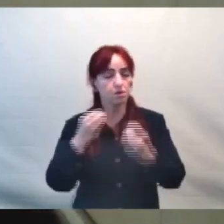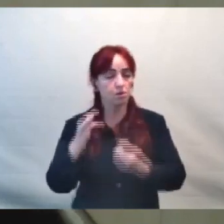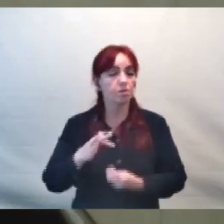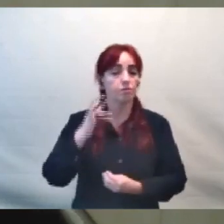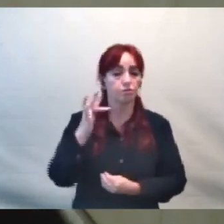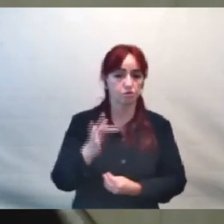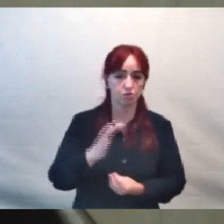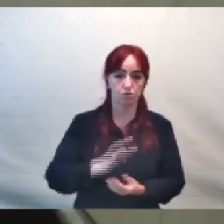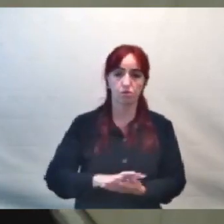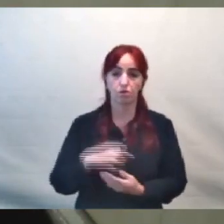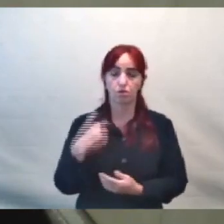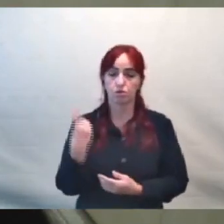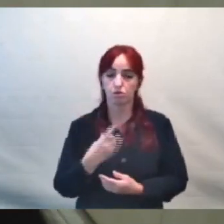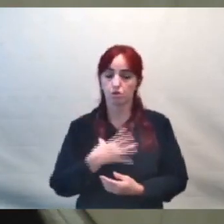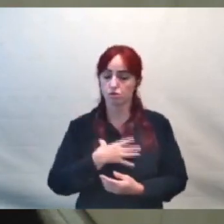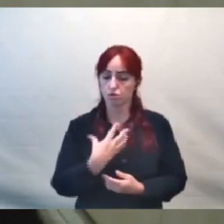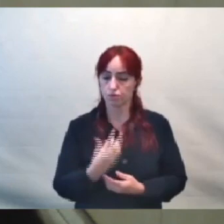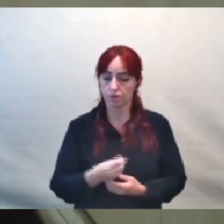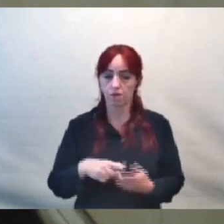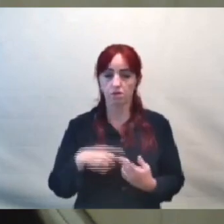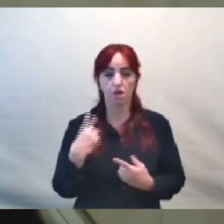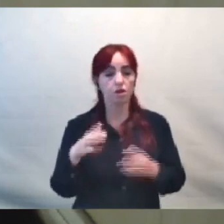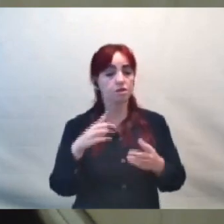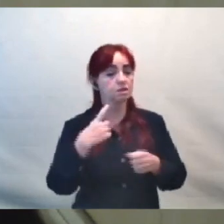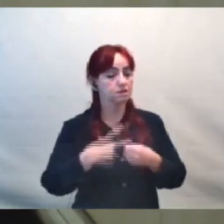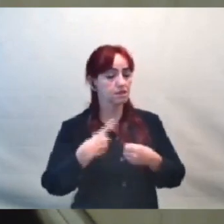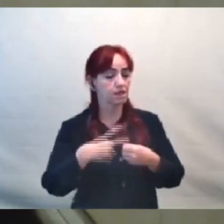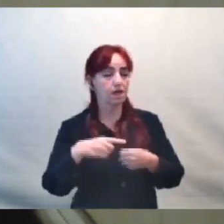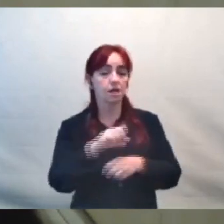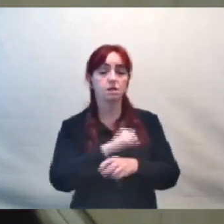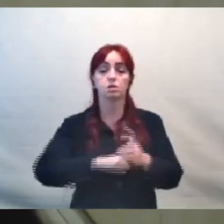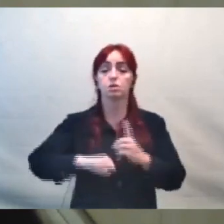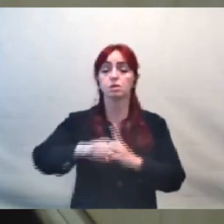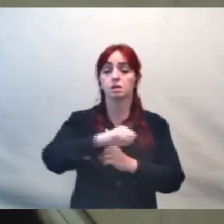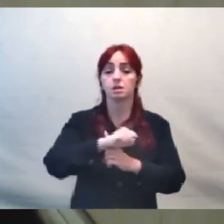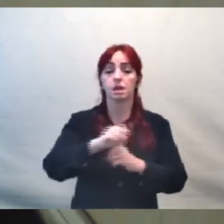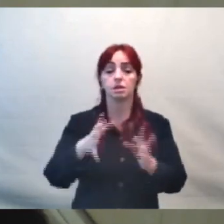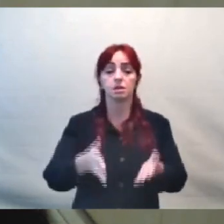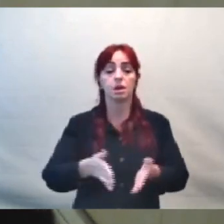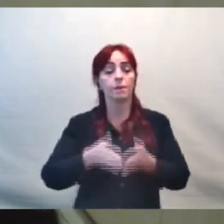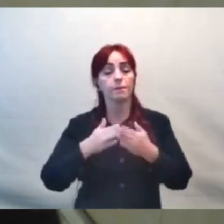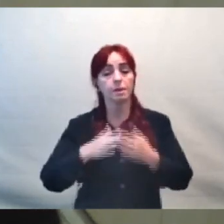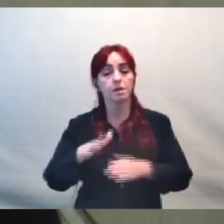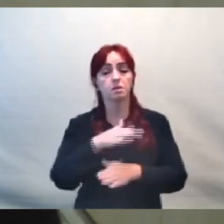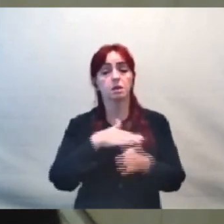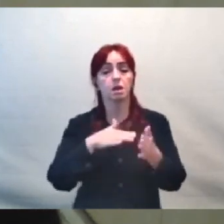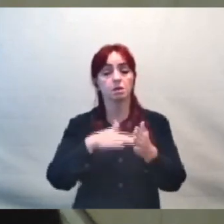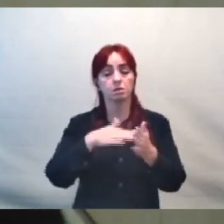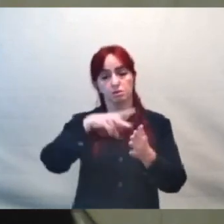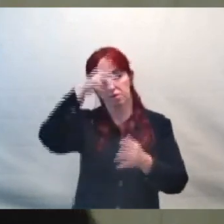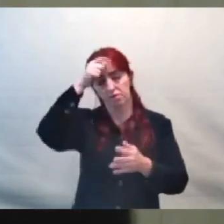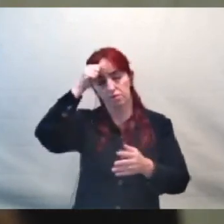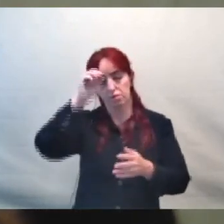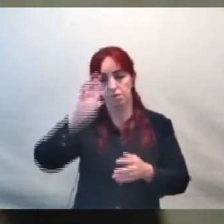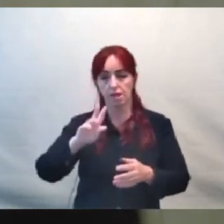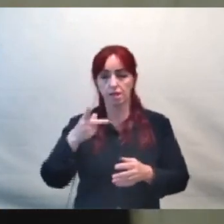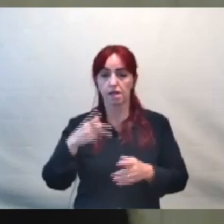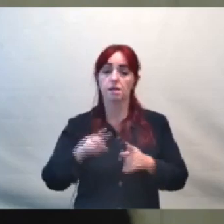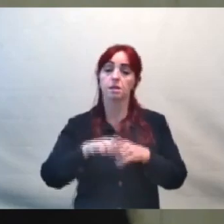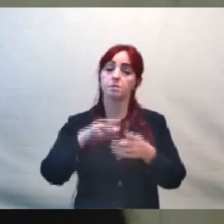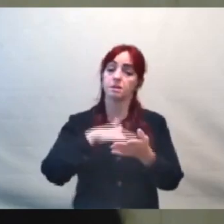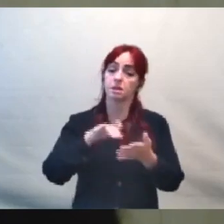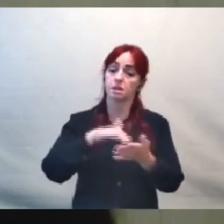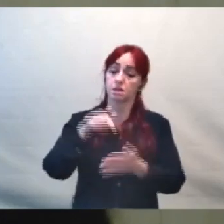filhos, da nossa sociedade, do meio ambiente. Eu faço um apelo a toda a prefeitura de Belo Horizonte, através dos seus secretários aqui presentes, para a gente